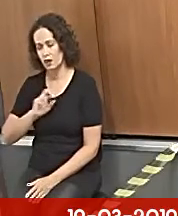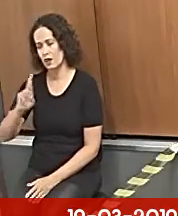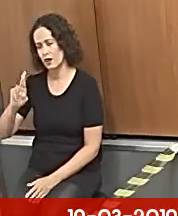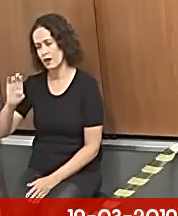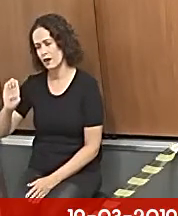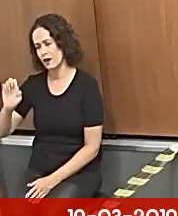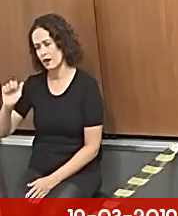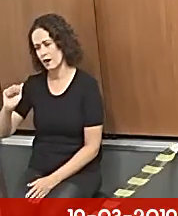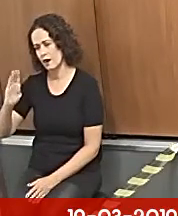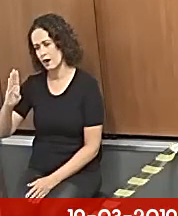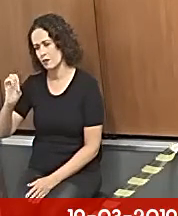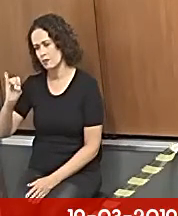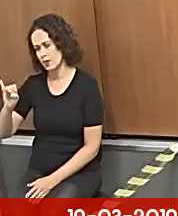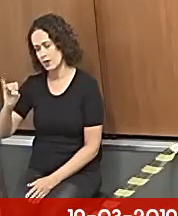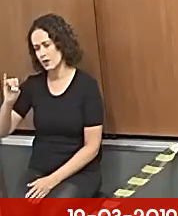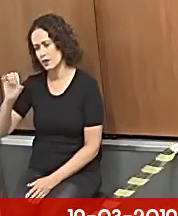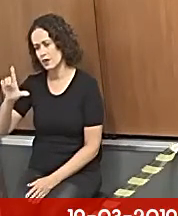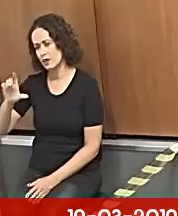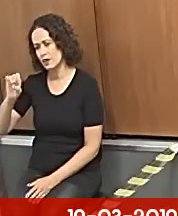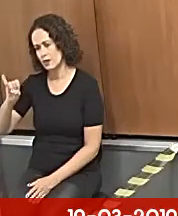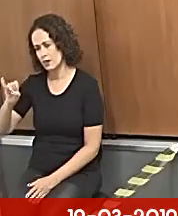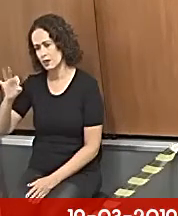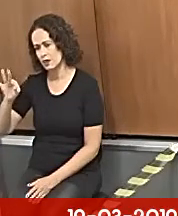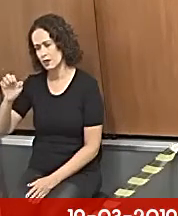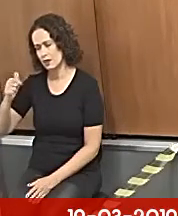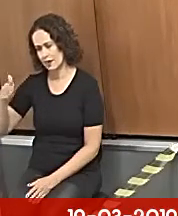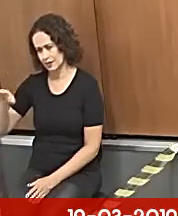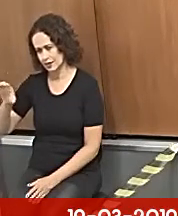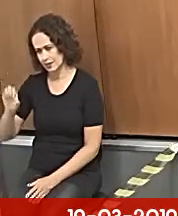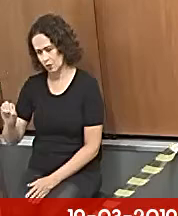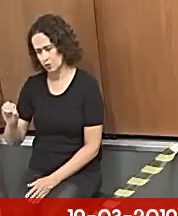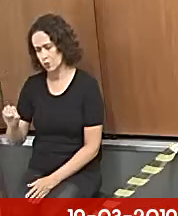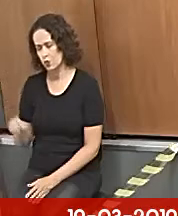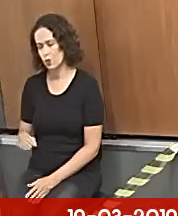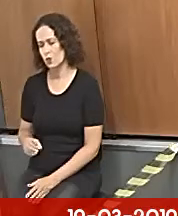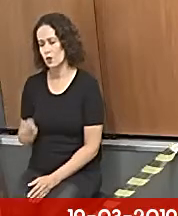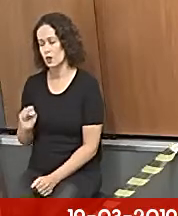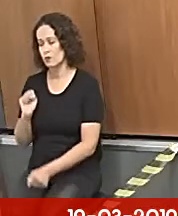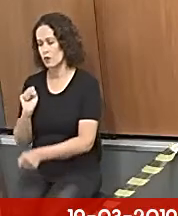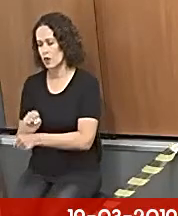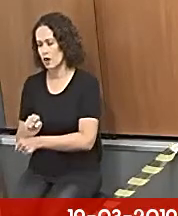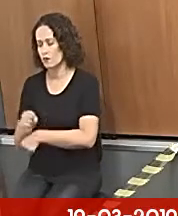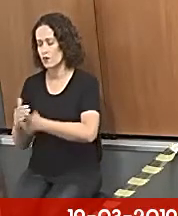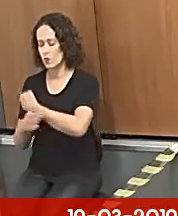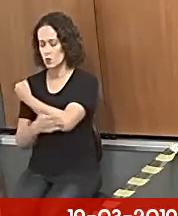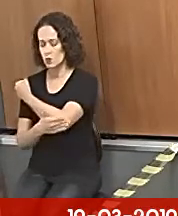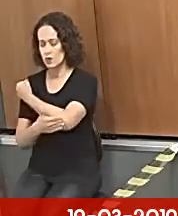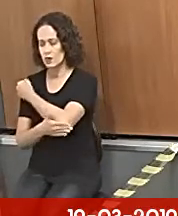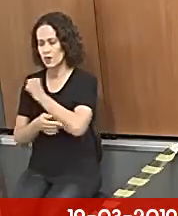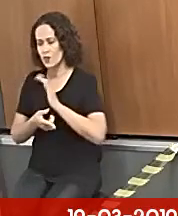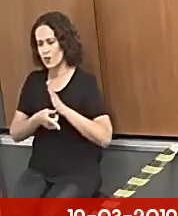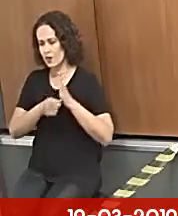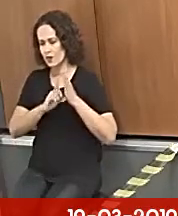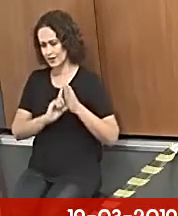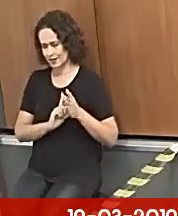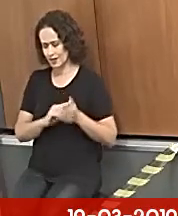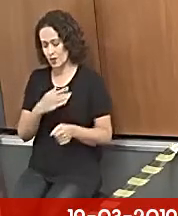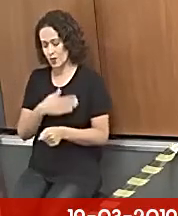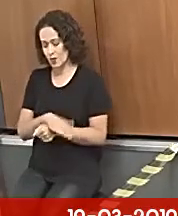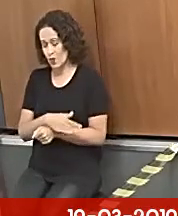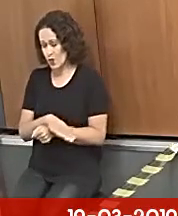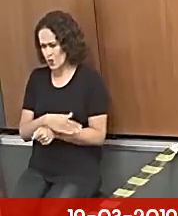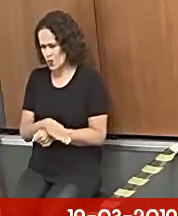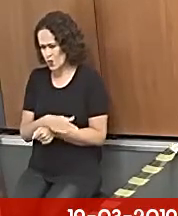começou a parar um quarteirão antes e quem conhece a associação da moda afonso pena é uma rua apertadinha tem uma subida